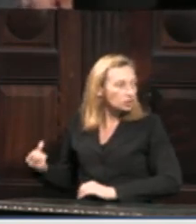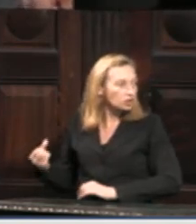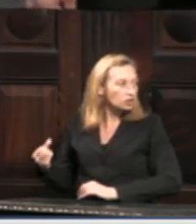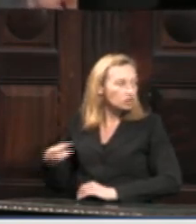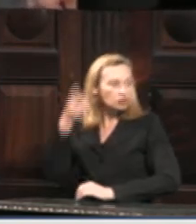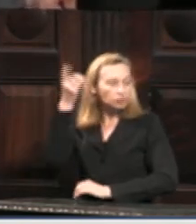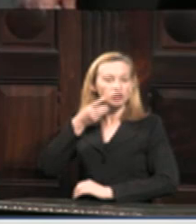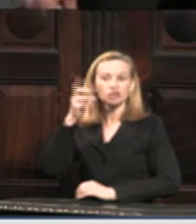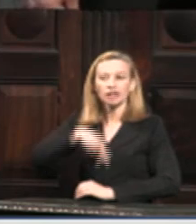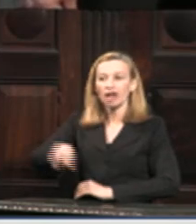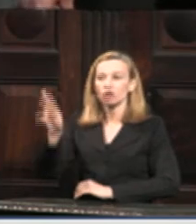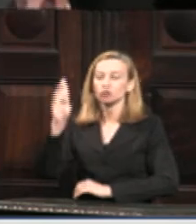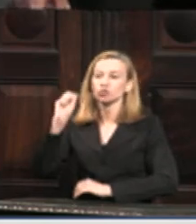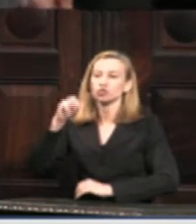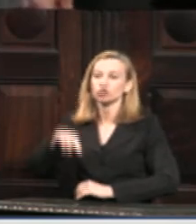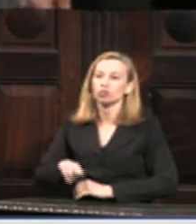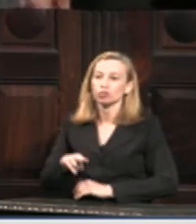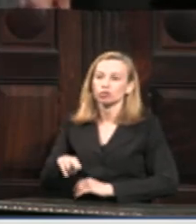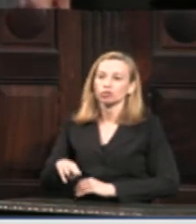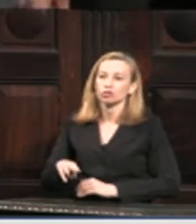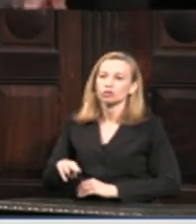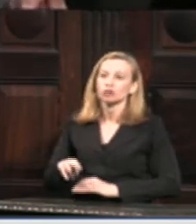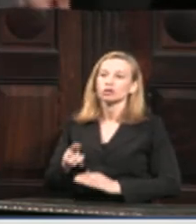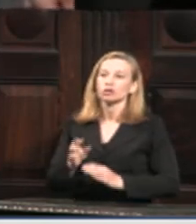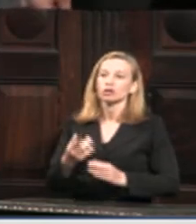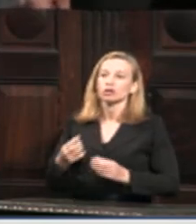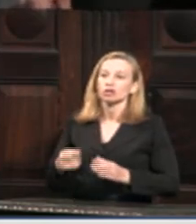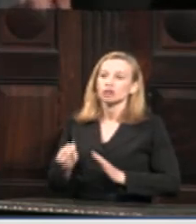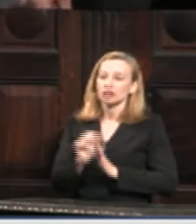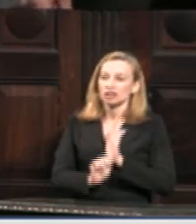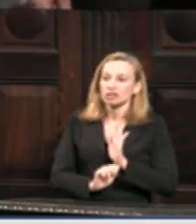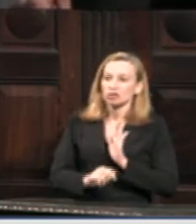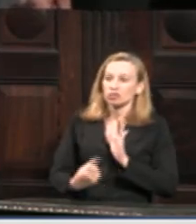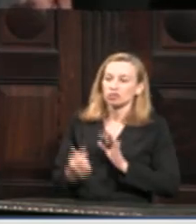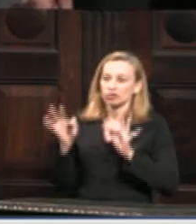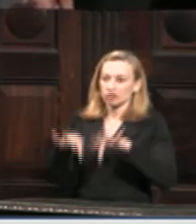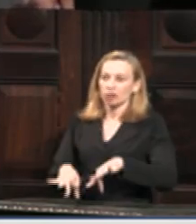do deputado Nelson Gonçalves, redação final.